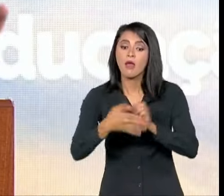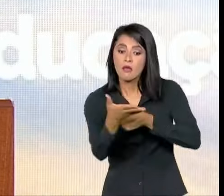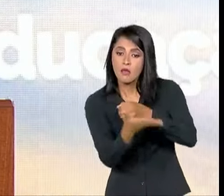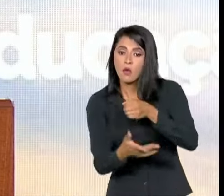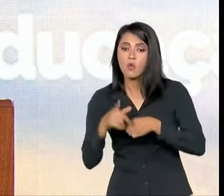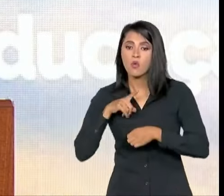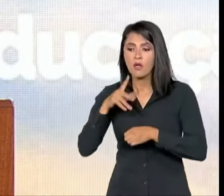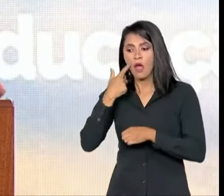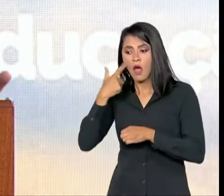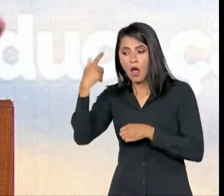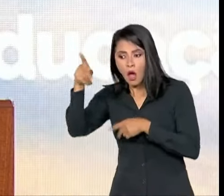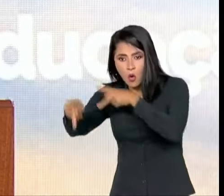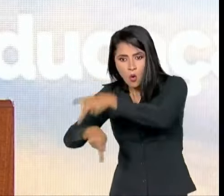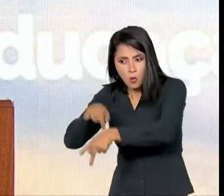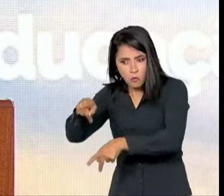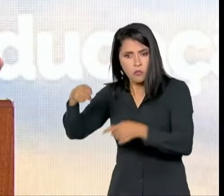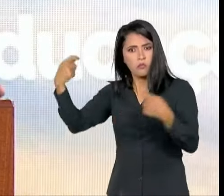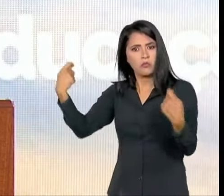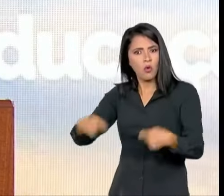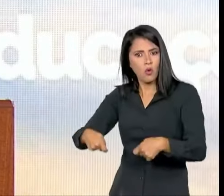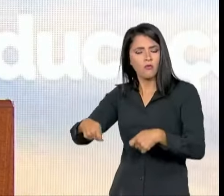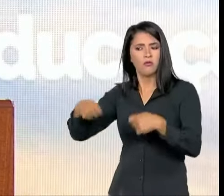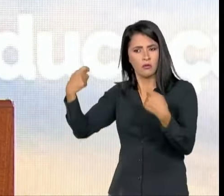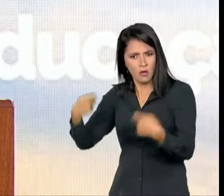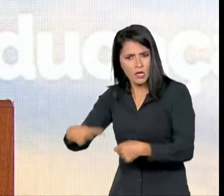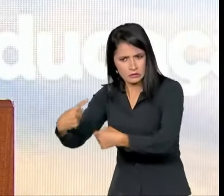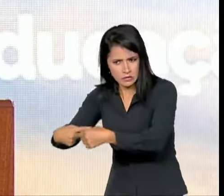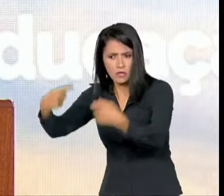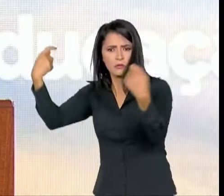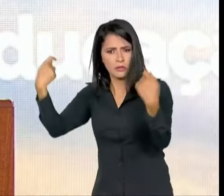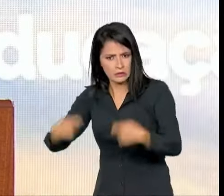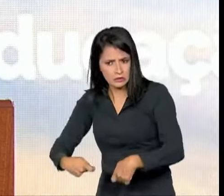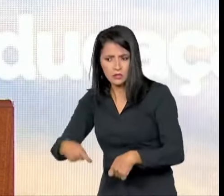atender às necessidades das cidades